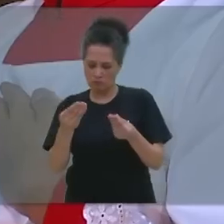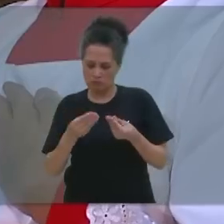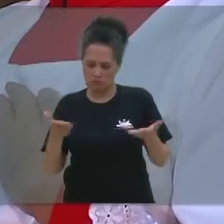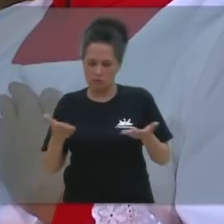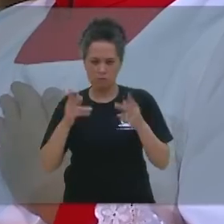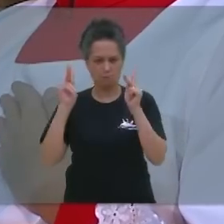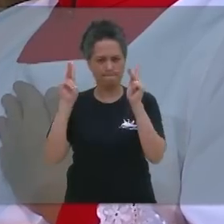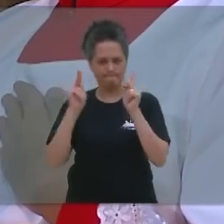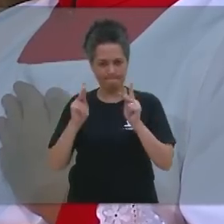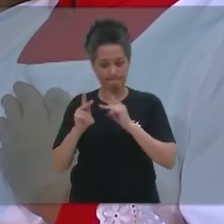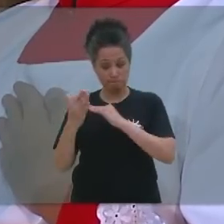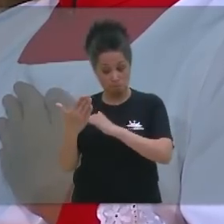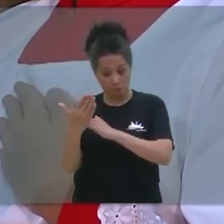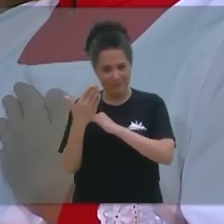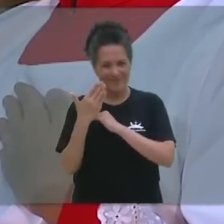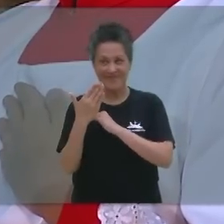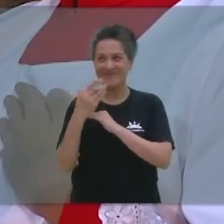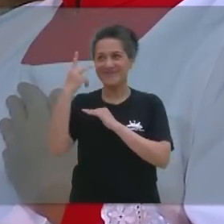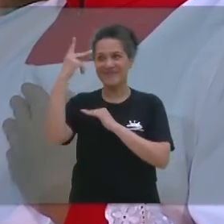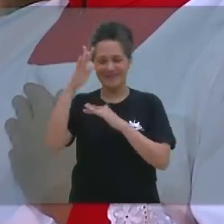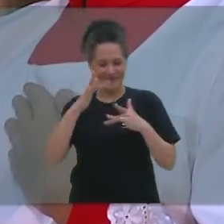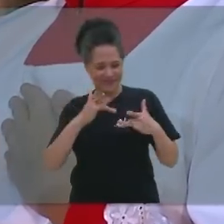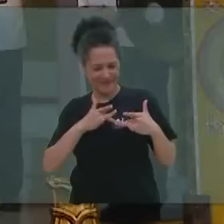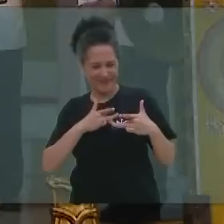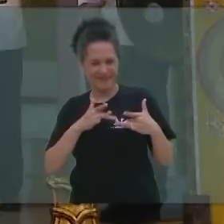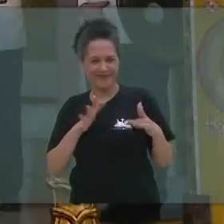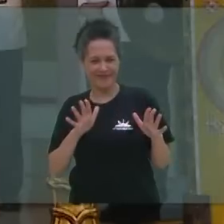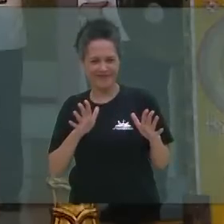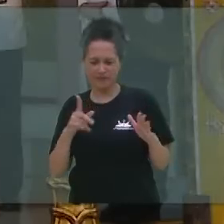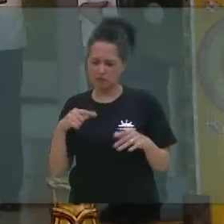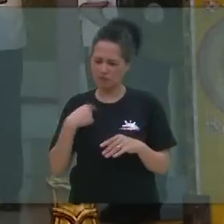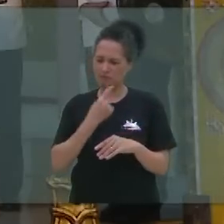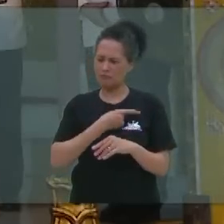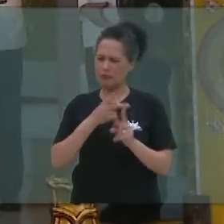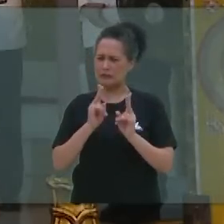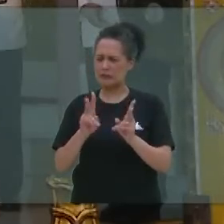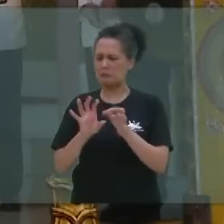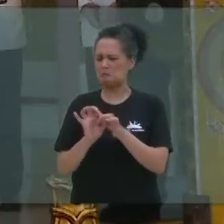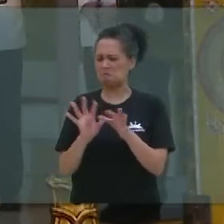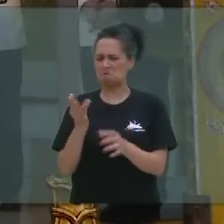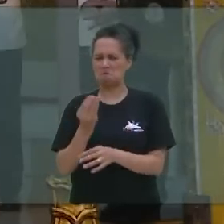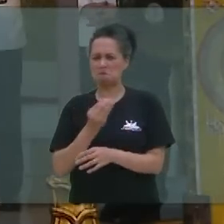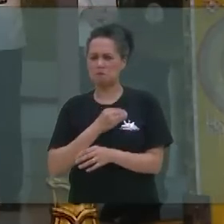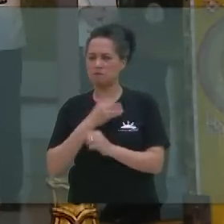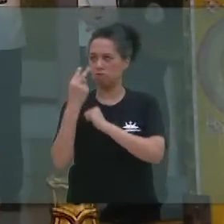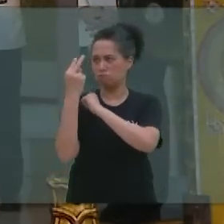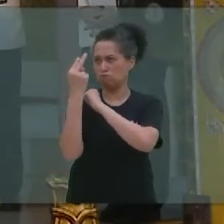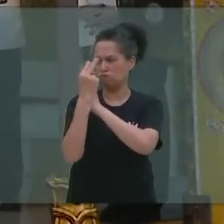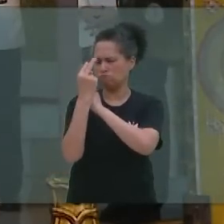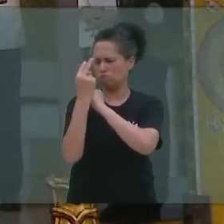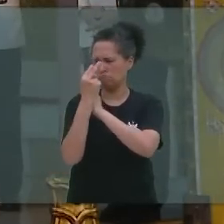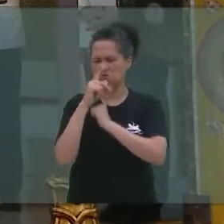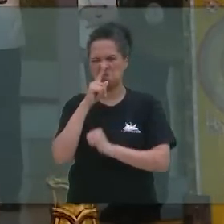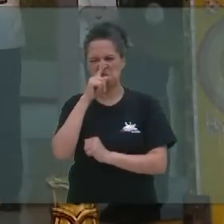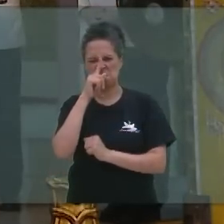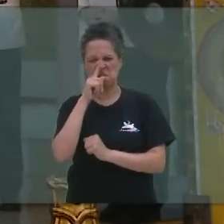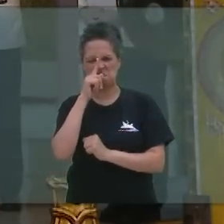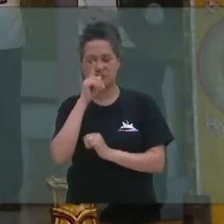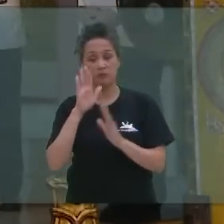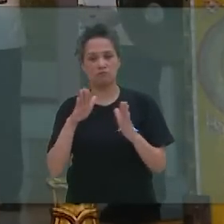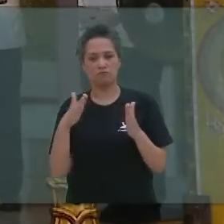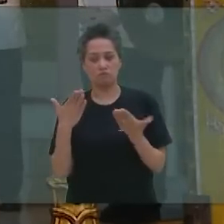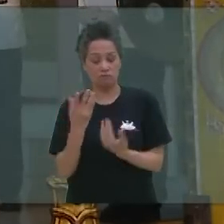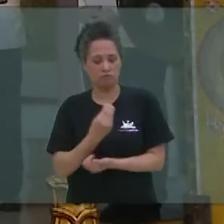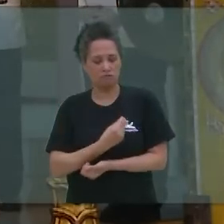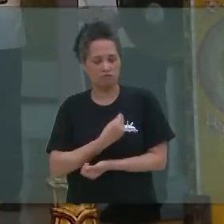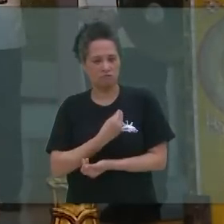paz. Ajudados pela vossa misericórdia, sejamos sempre livres do pecado e protegidos de todos os perigos.